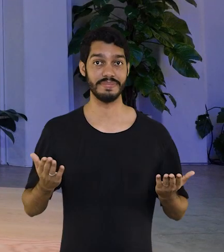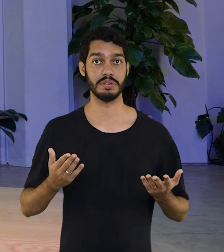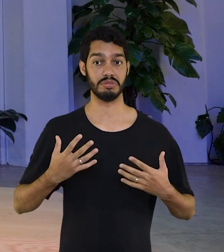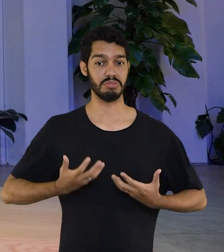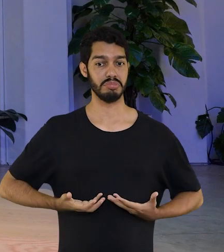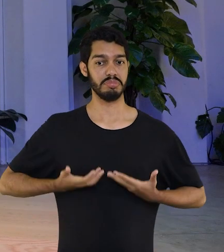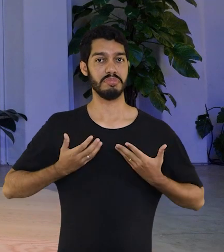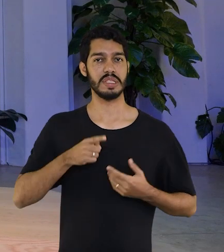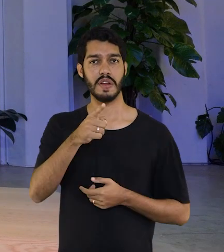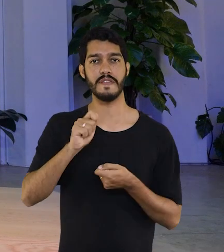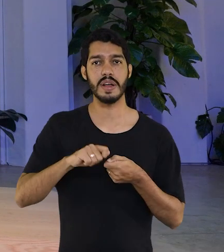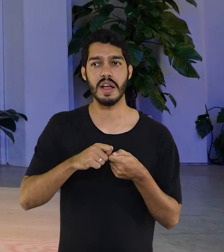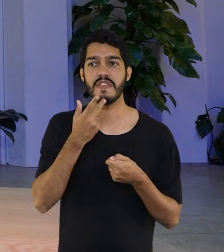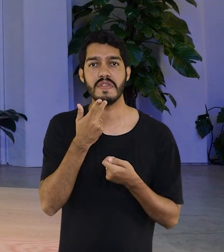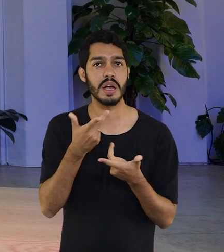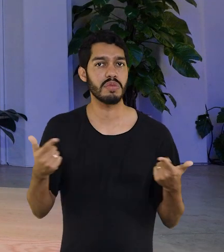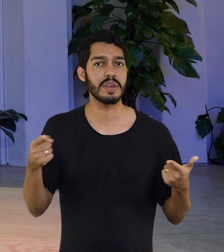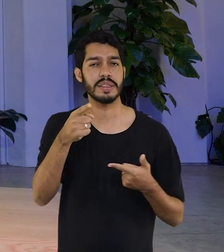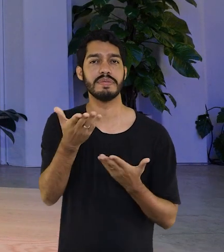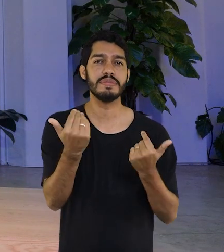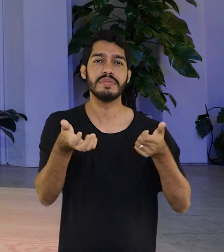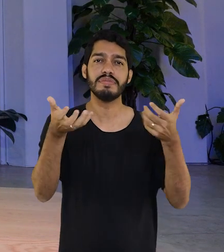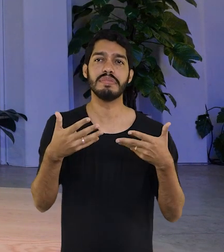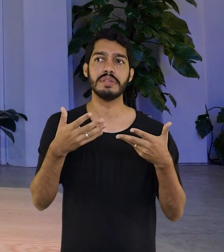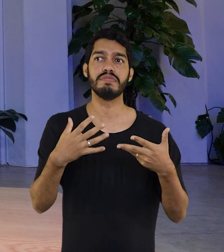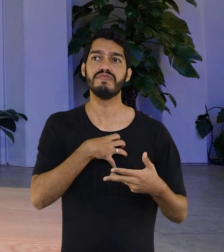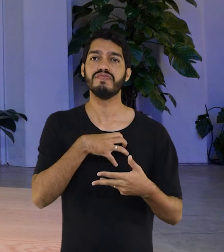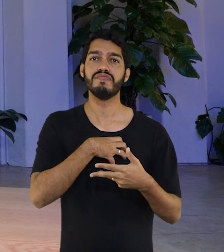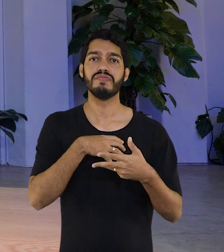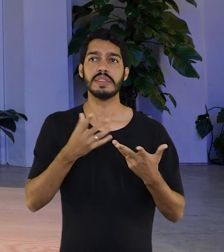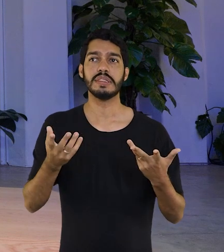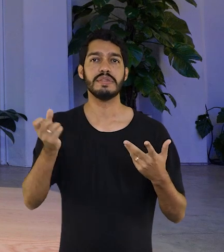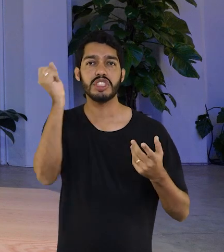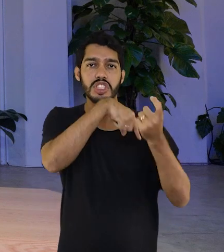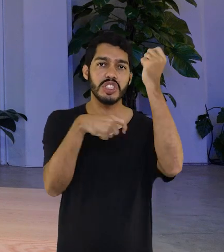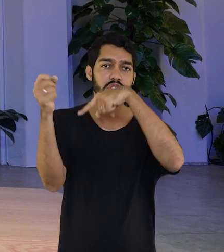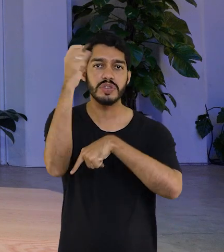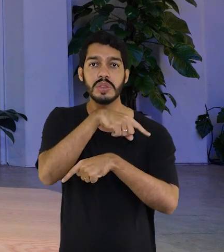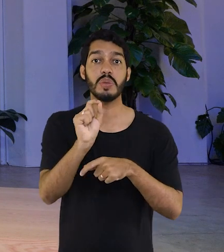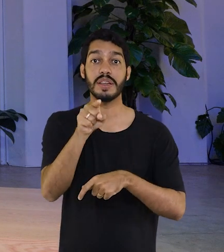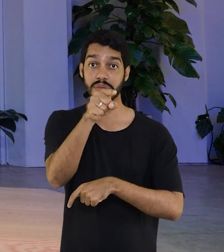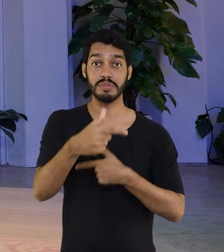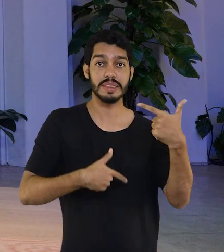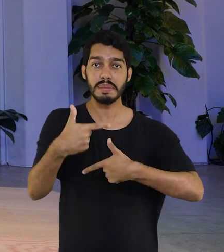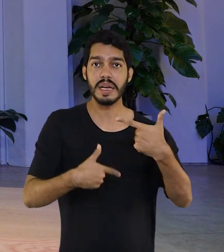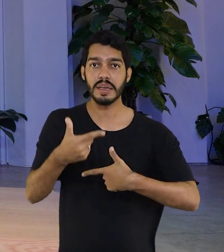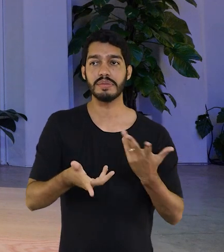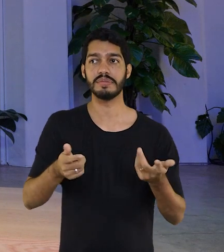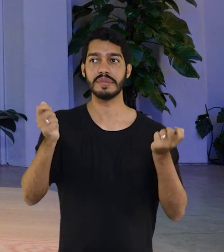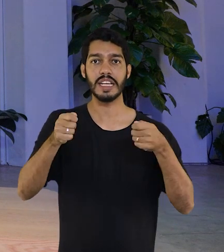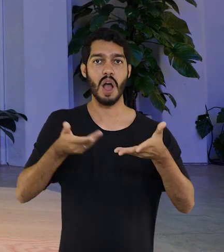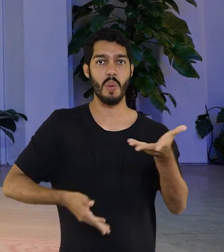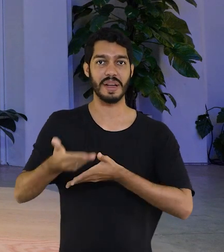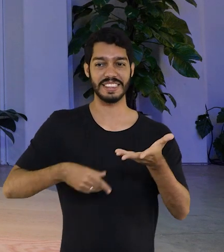Bom, e você, Bibi, a sua motivação para a Fundação, você falou um pouquinho, me conta um pouquinho dos desafios, né, desse serviço que você presta,